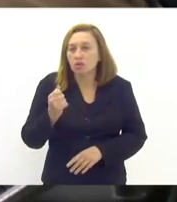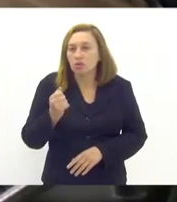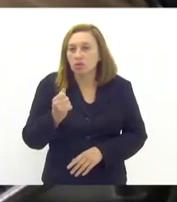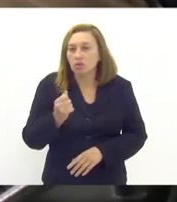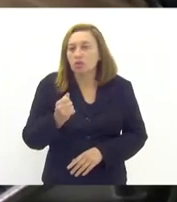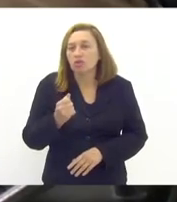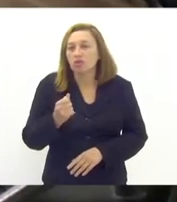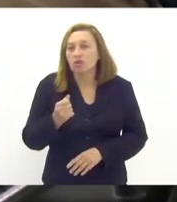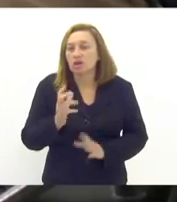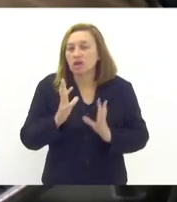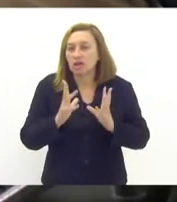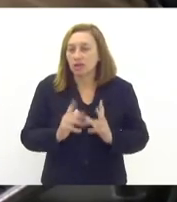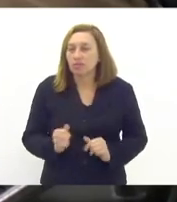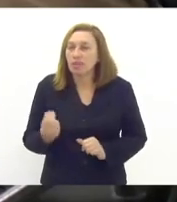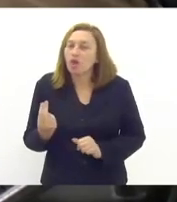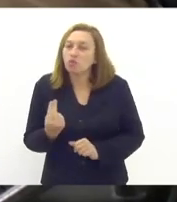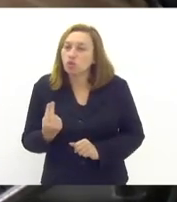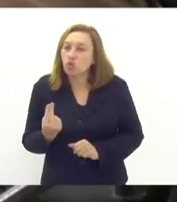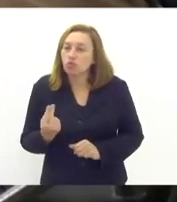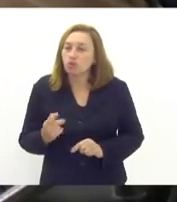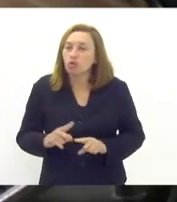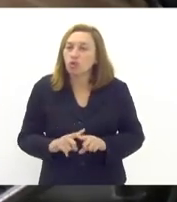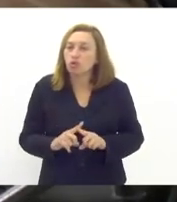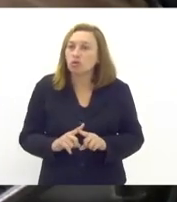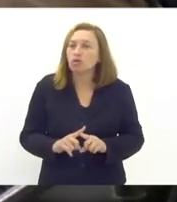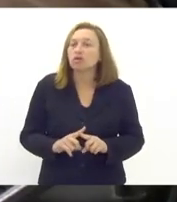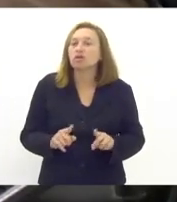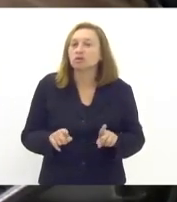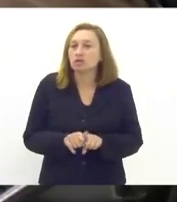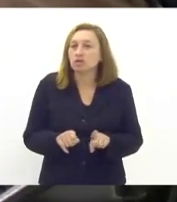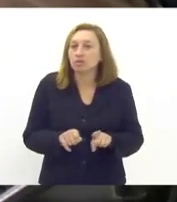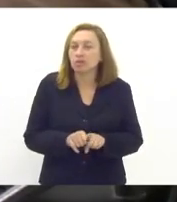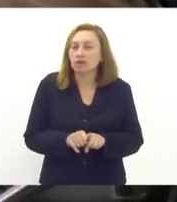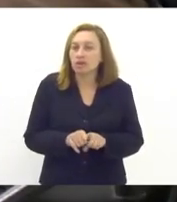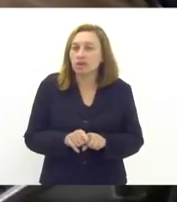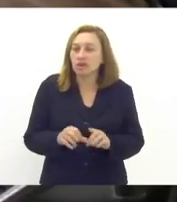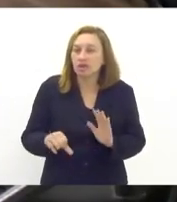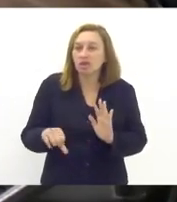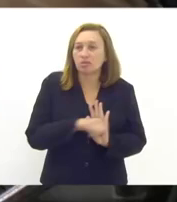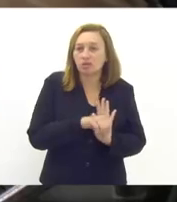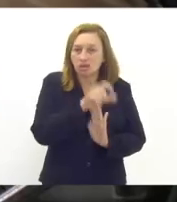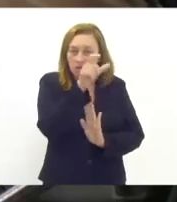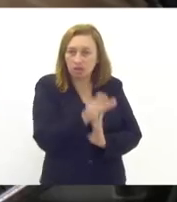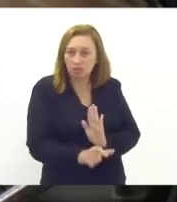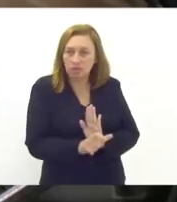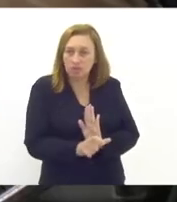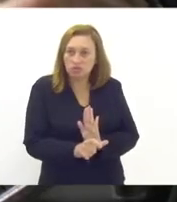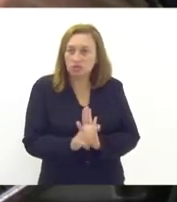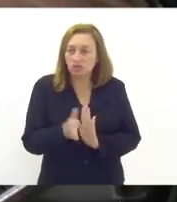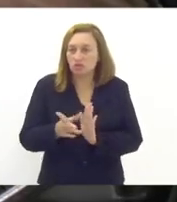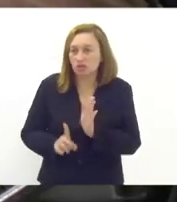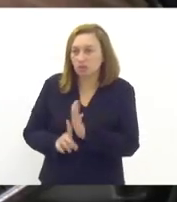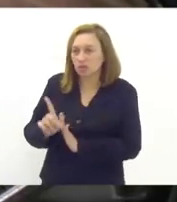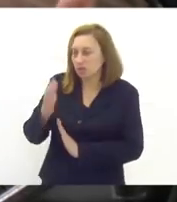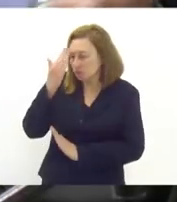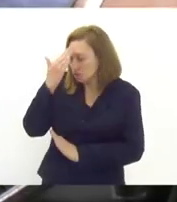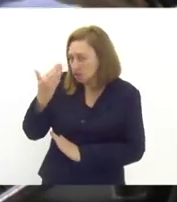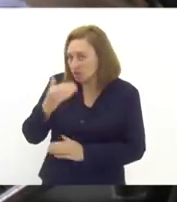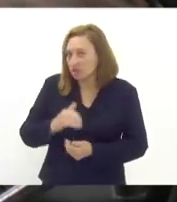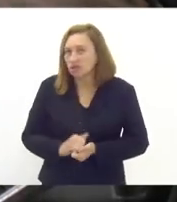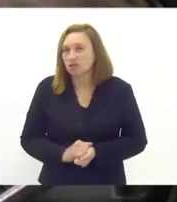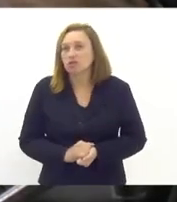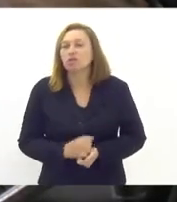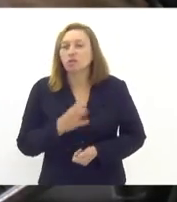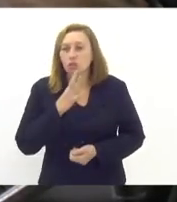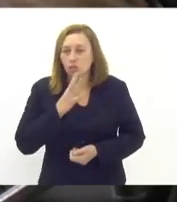né, como também porque perdura o reconhecimento fotográfico dentro da delegacia. Então, Vossa Excelência já fez a pergunta, eu agradeço, conheço